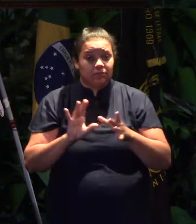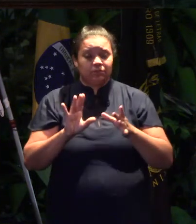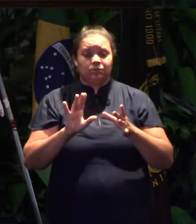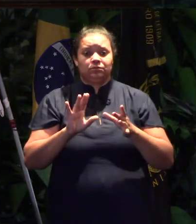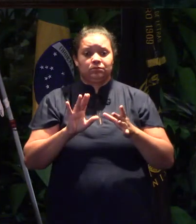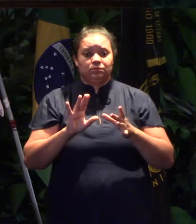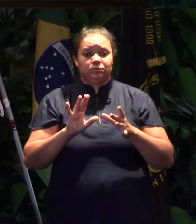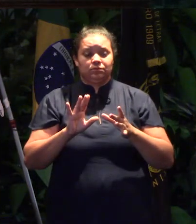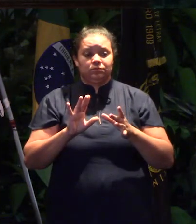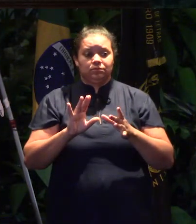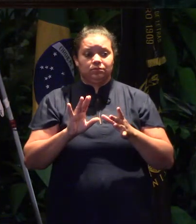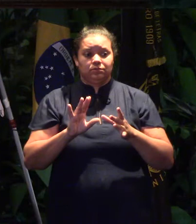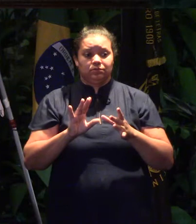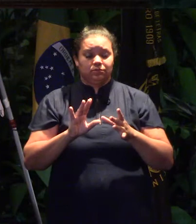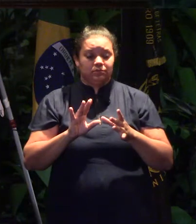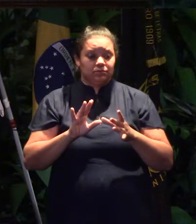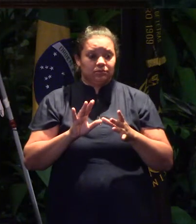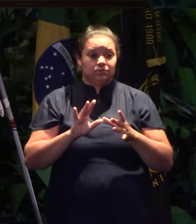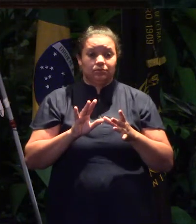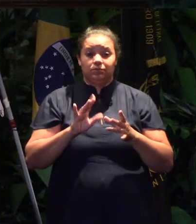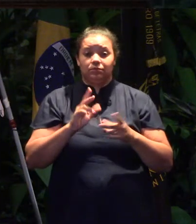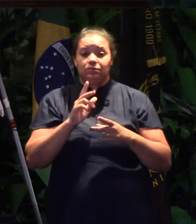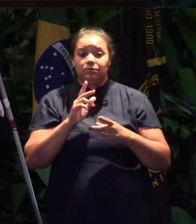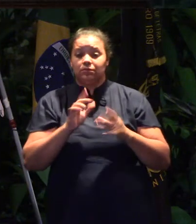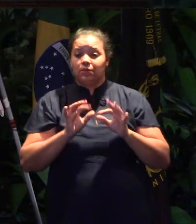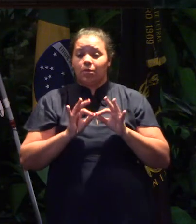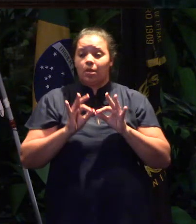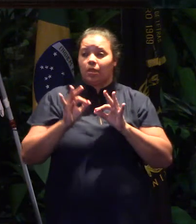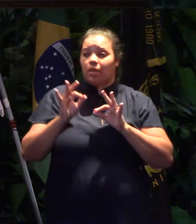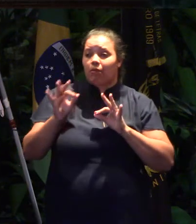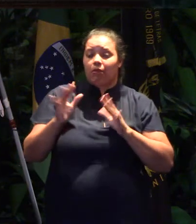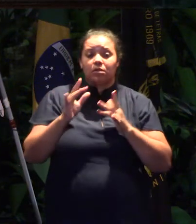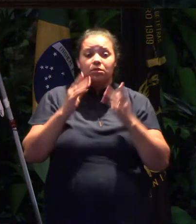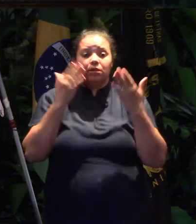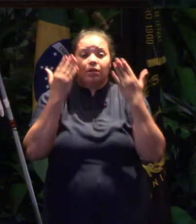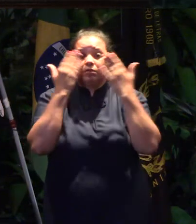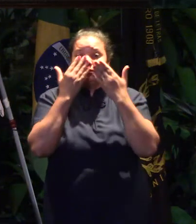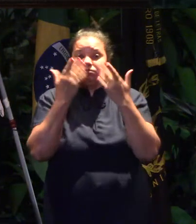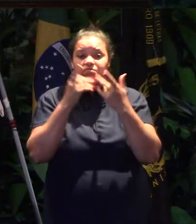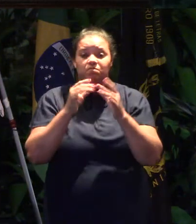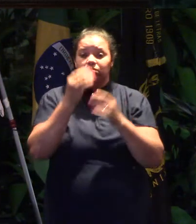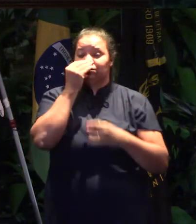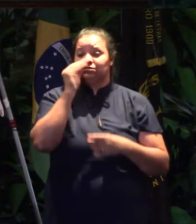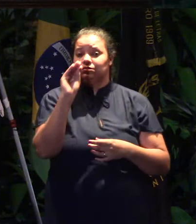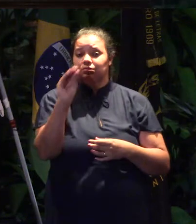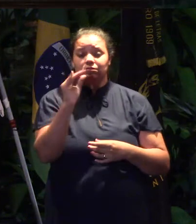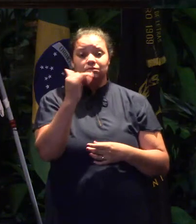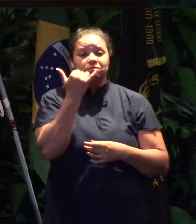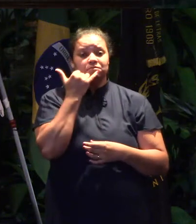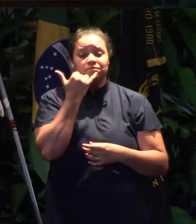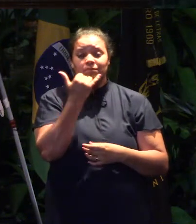um desvio de uma certa miopia da contemporaneidade. Ela é sempre